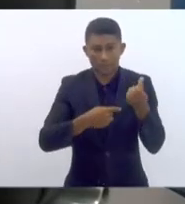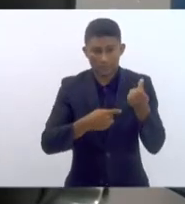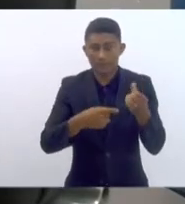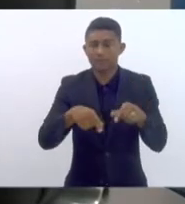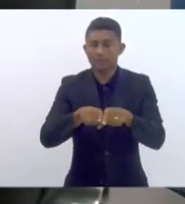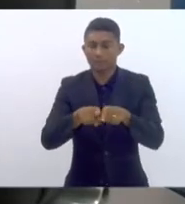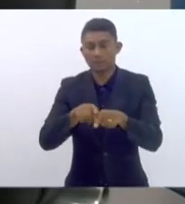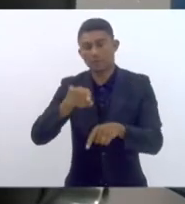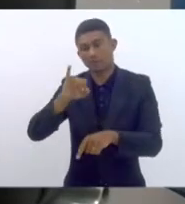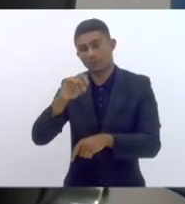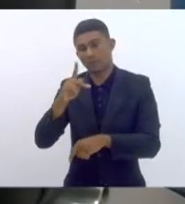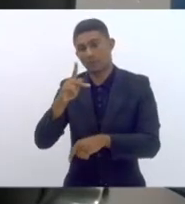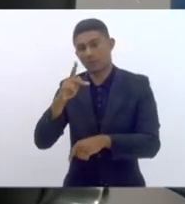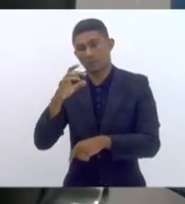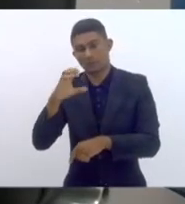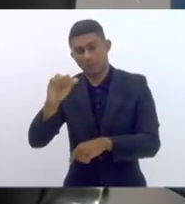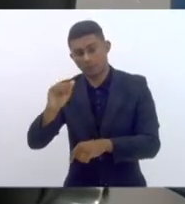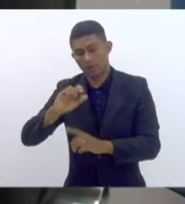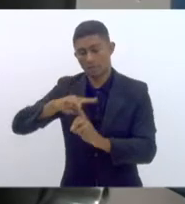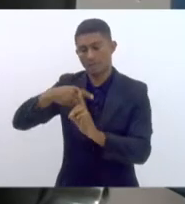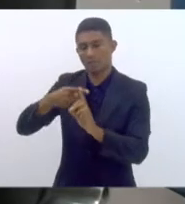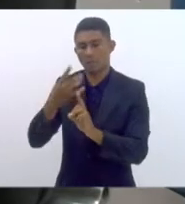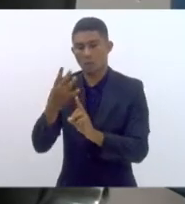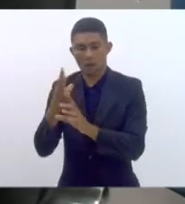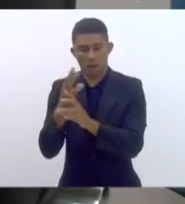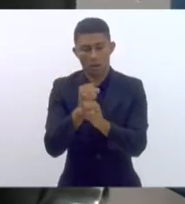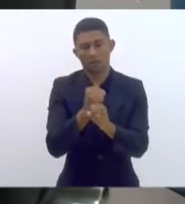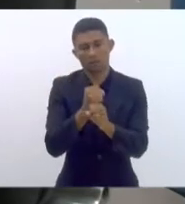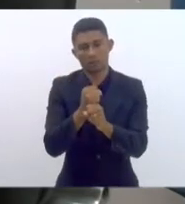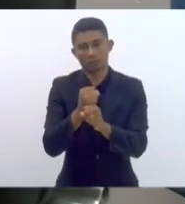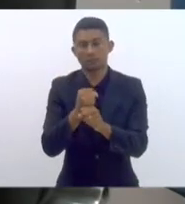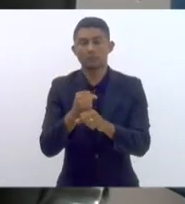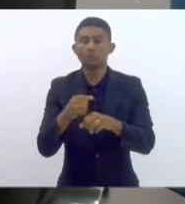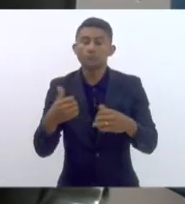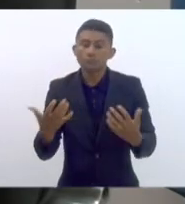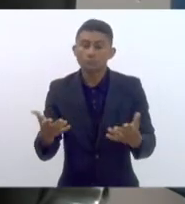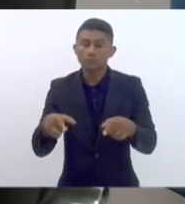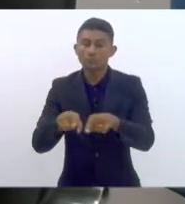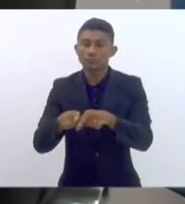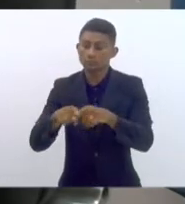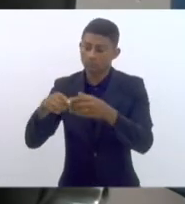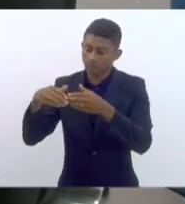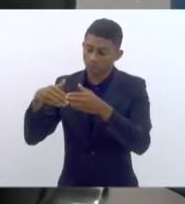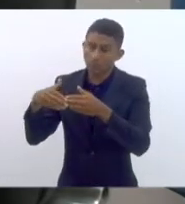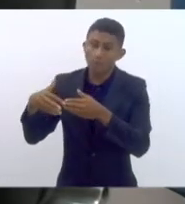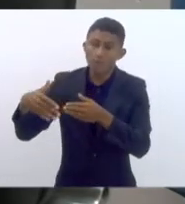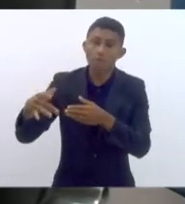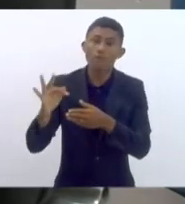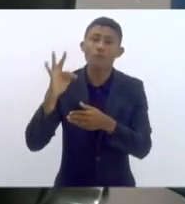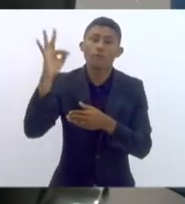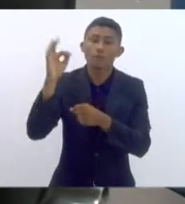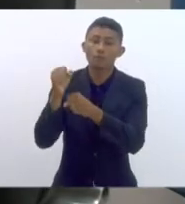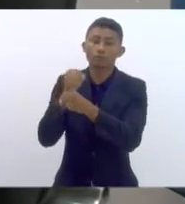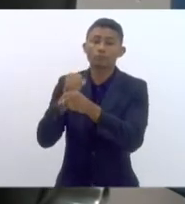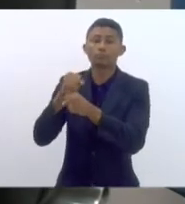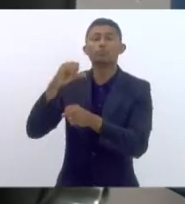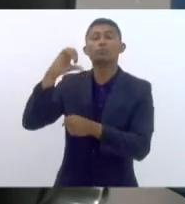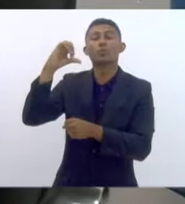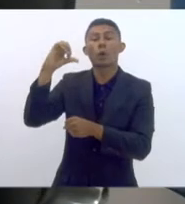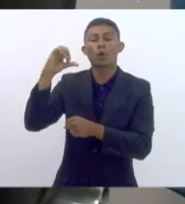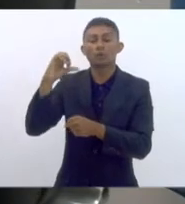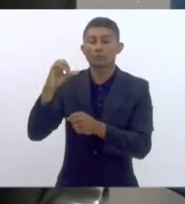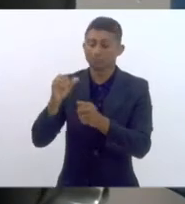mais 4. E, finalmente, uma projeção de 9 anos para o futuro, aplicando a